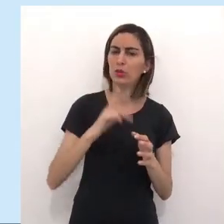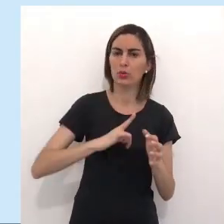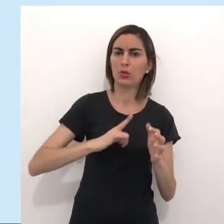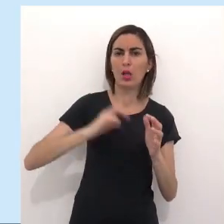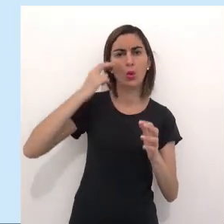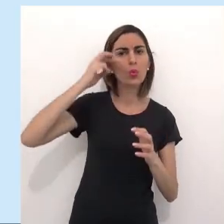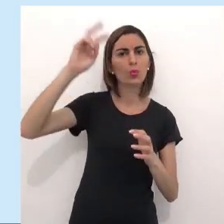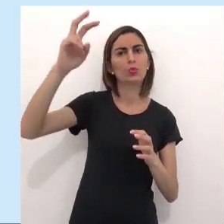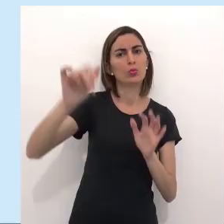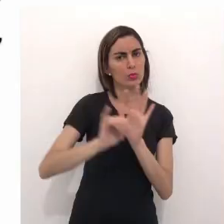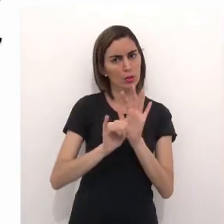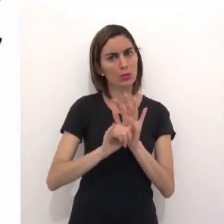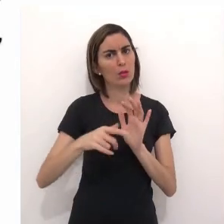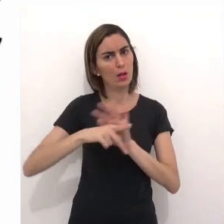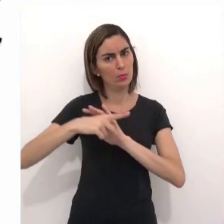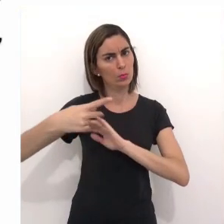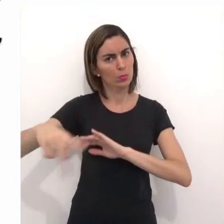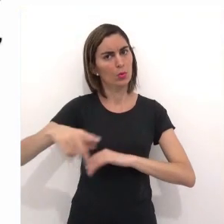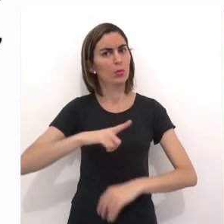sua cultura.